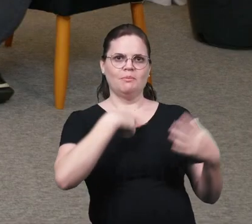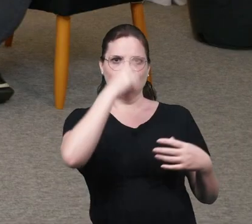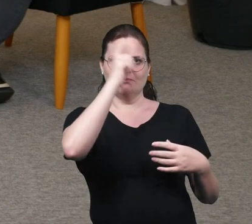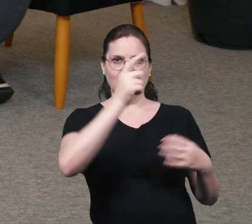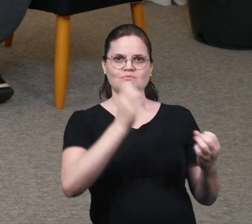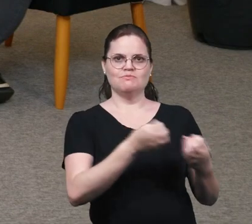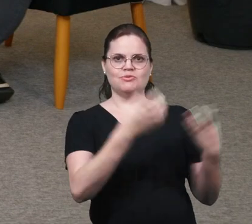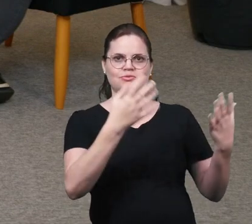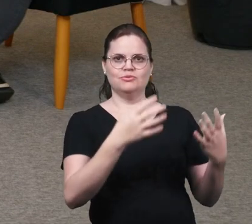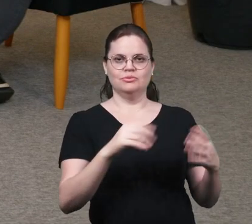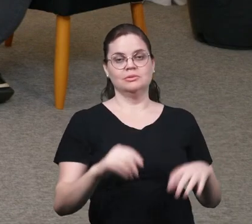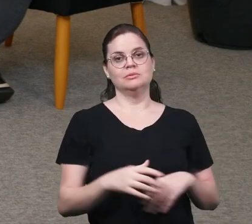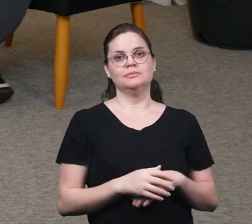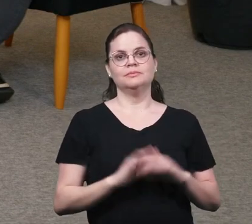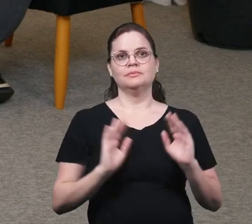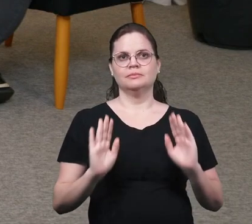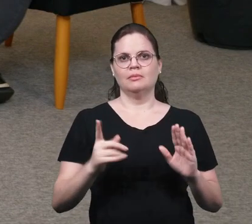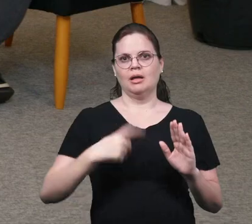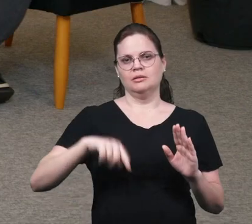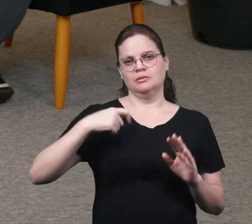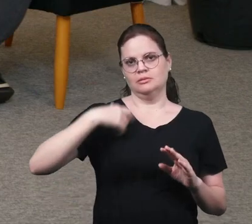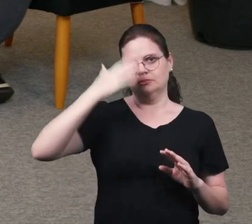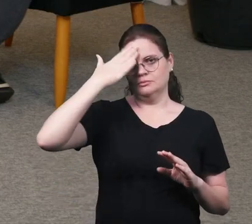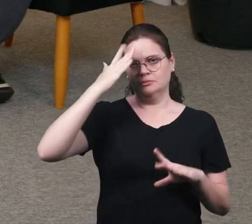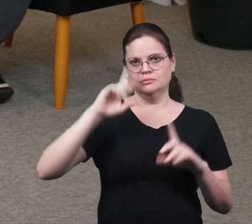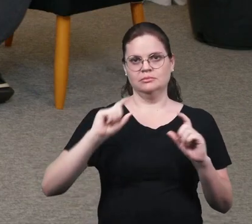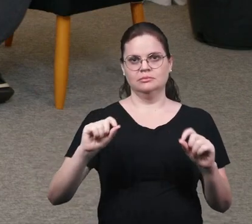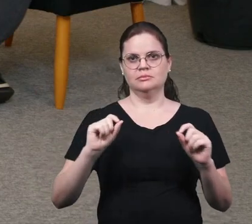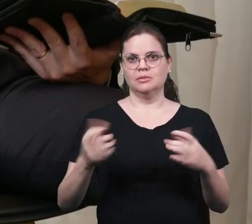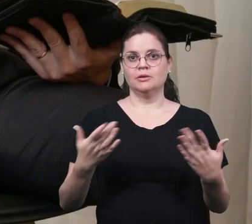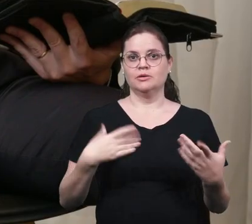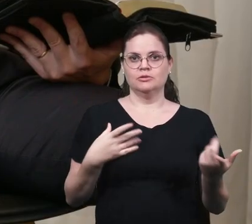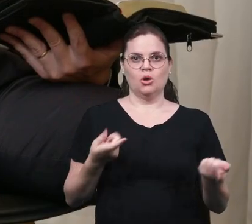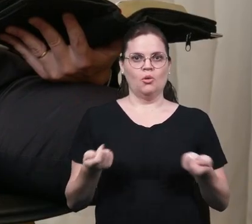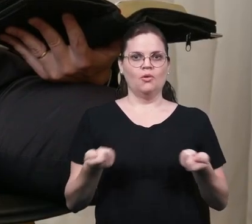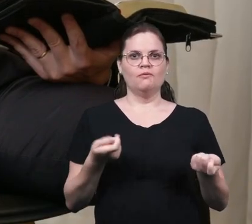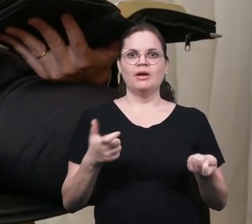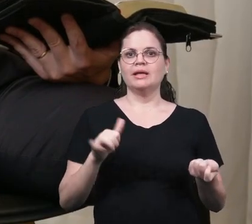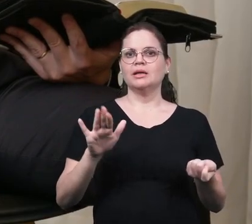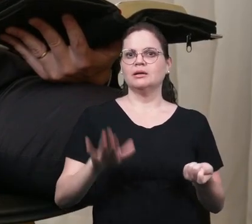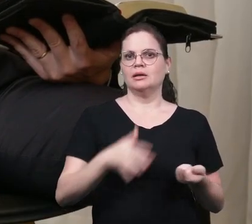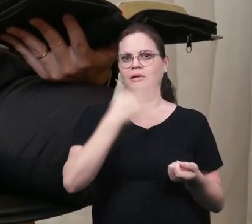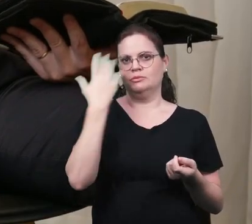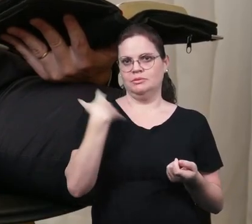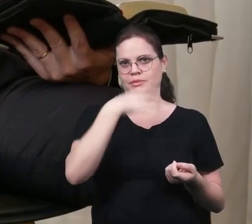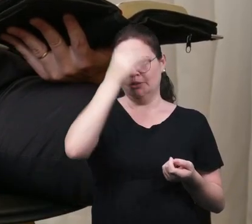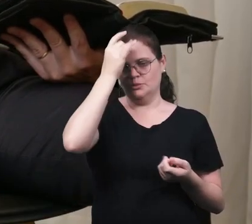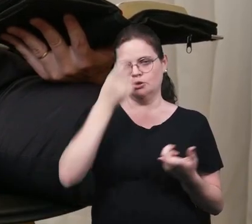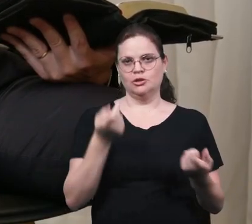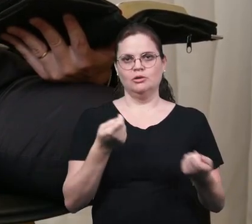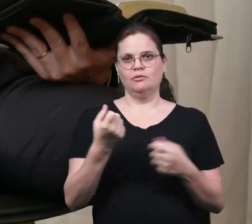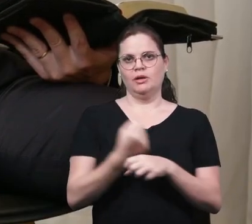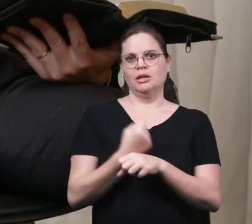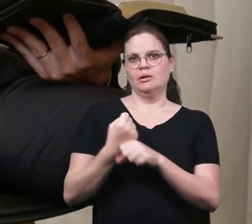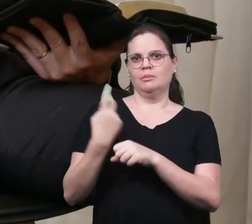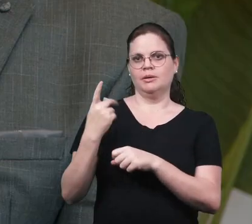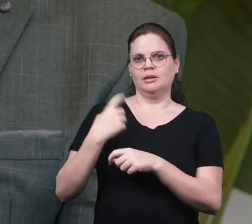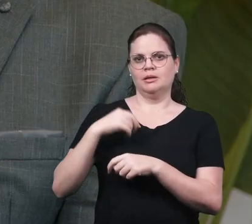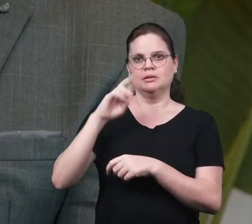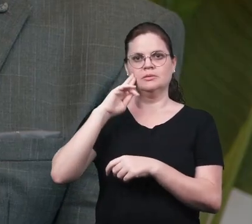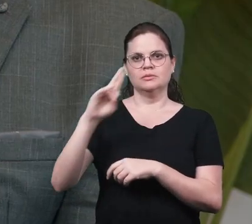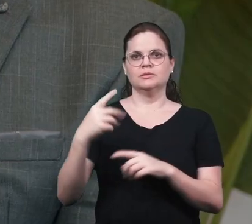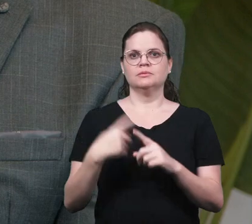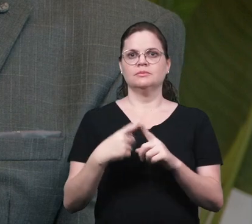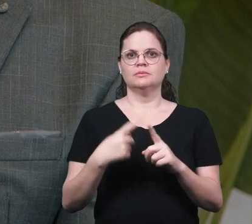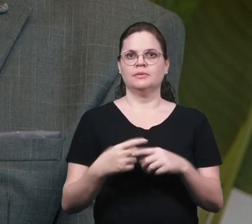Isso. E nós sabemos que a obra do Senhor Isso. é o governo do Espírito Santo, né? A obra não é realizada conforme as nossas... Inclusive,